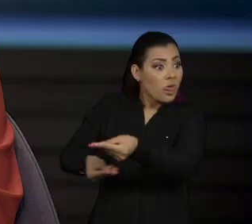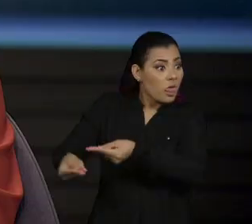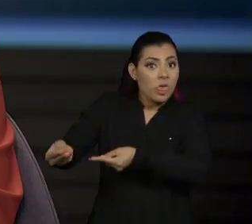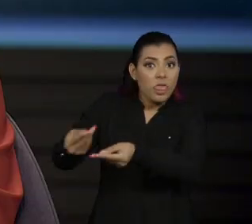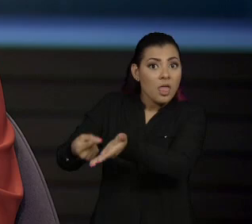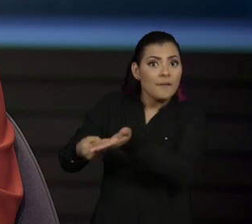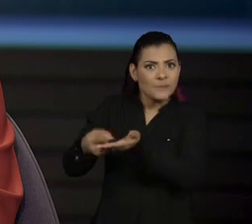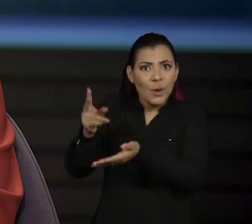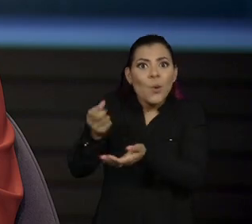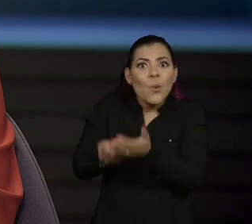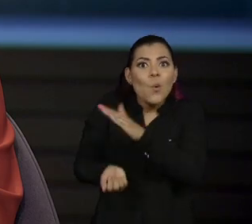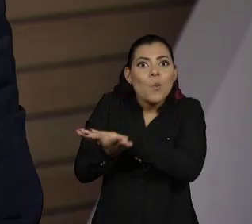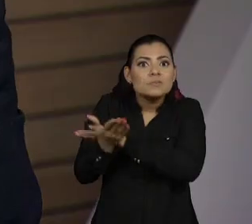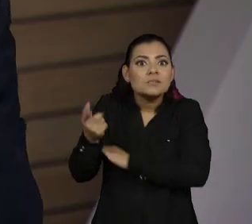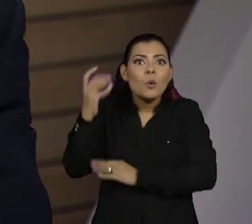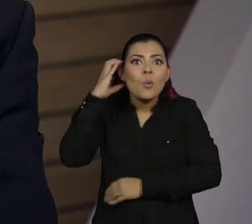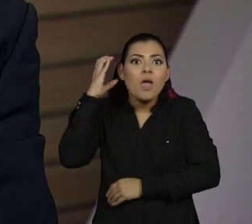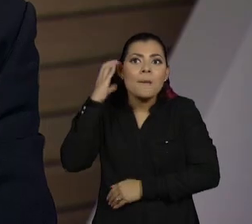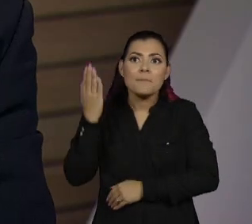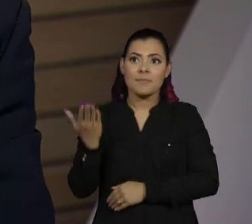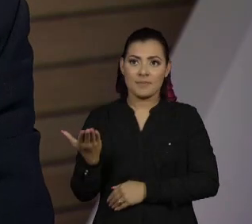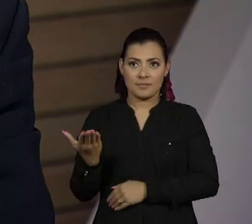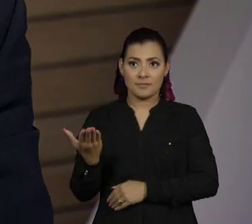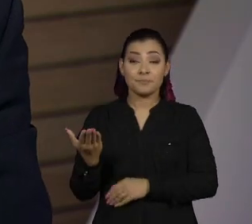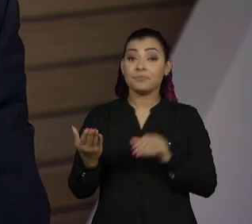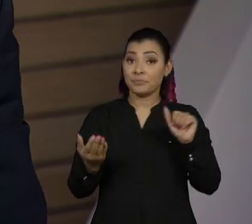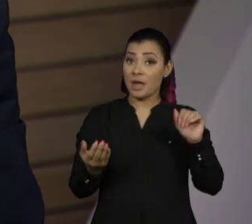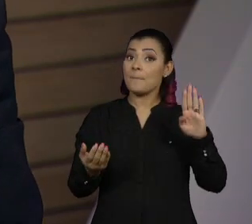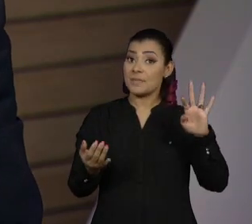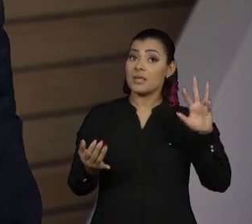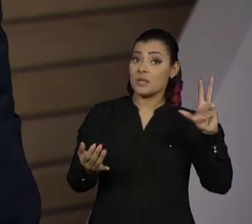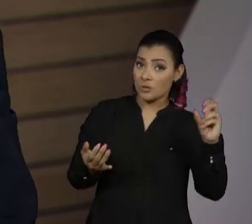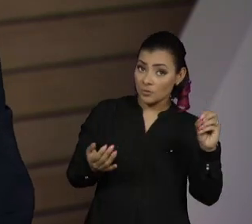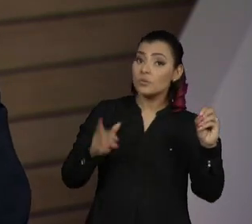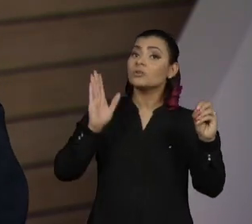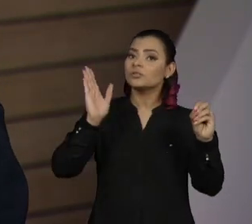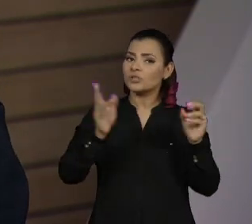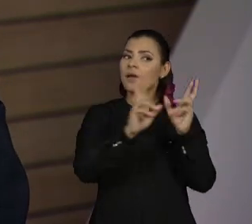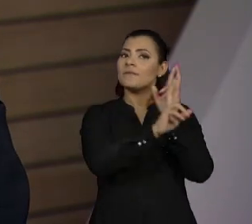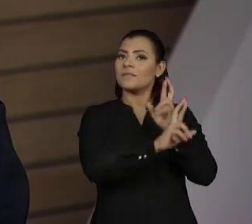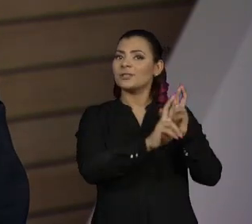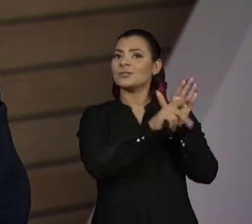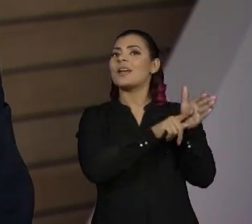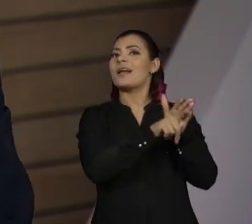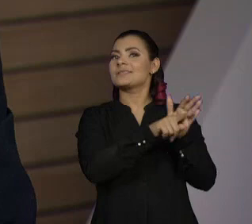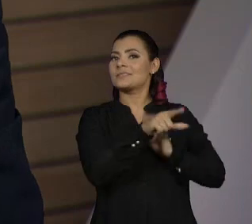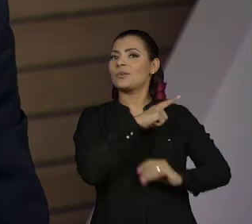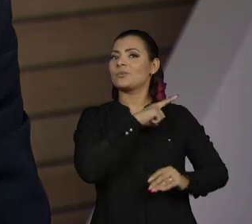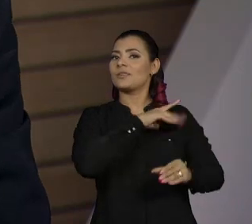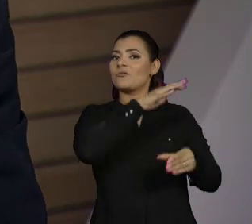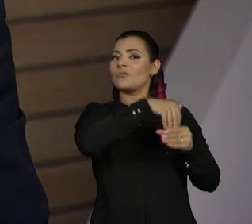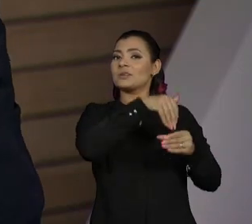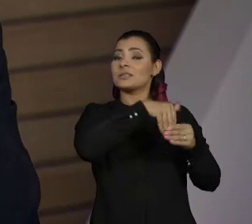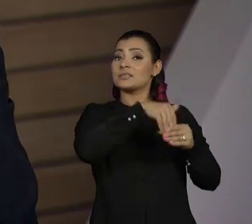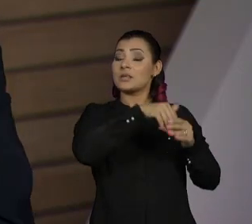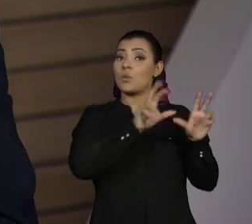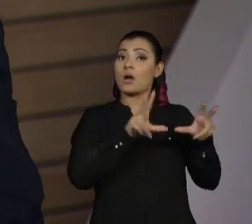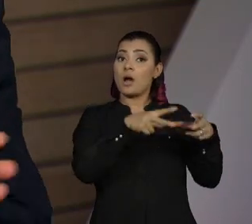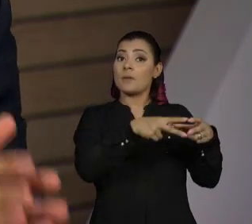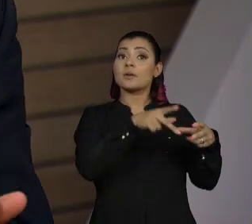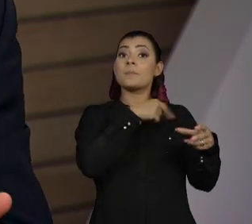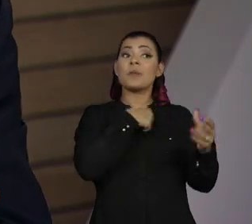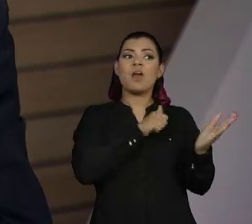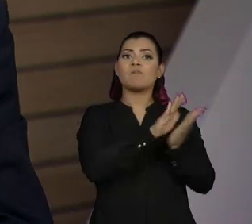esquema de corrupção lá em Cuiabá. Mas o próprio Abílio também já foi alvo de uma votação na Câmara para que ele tivesse o